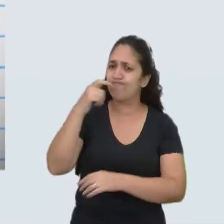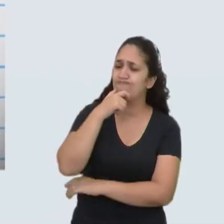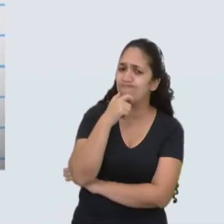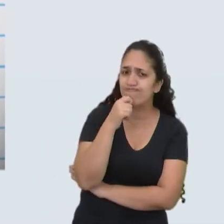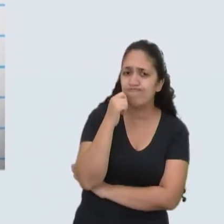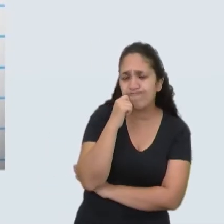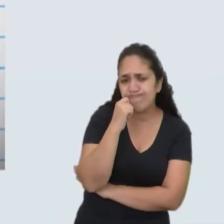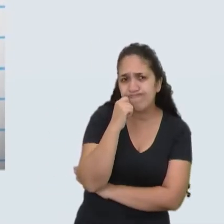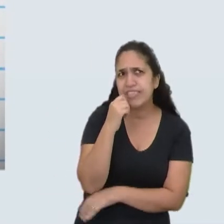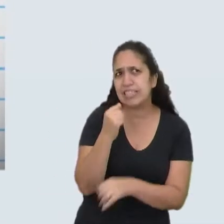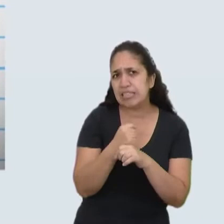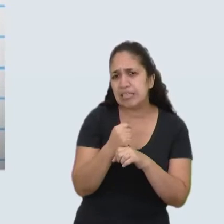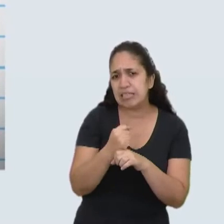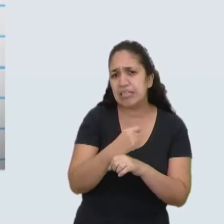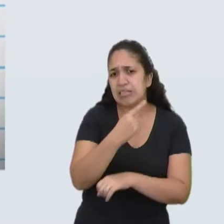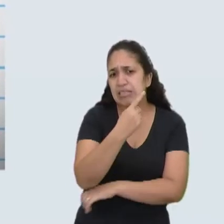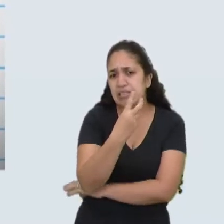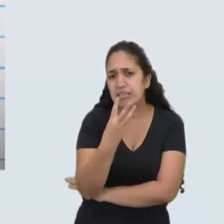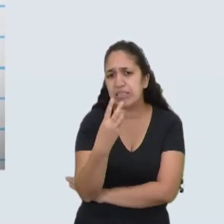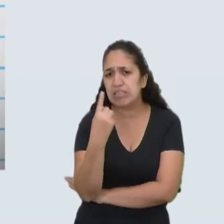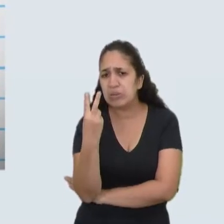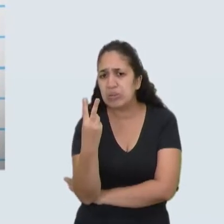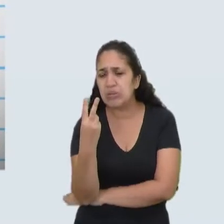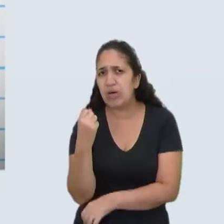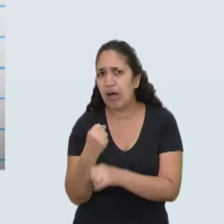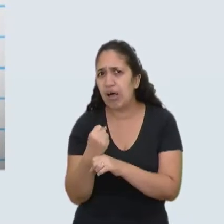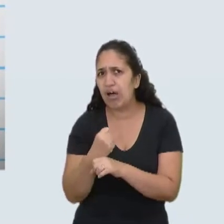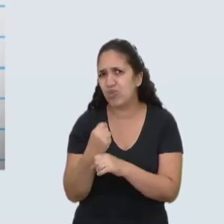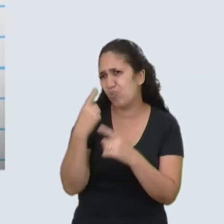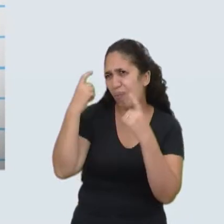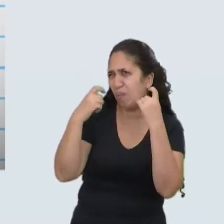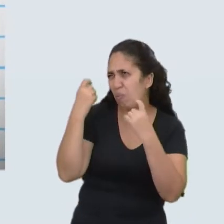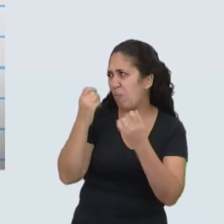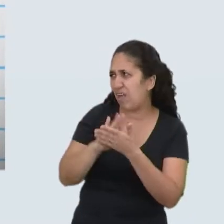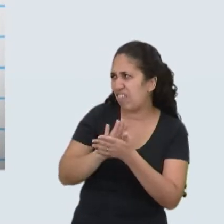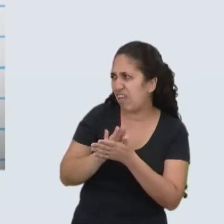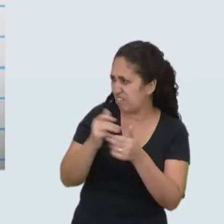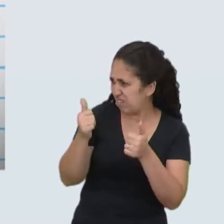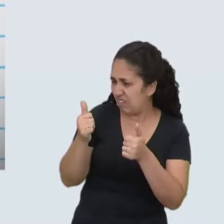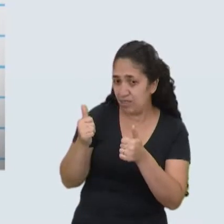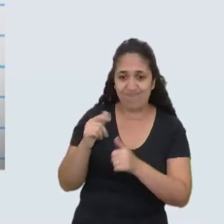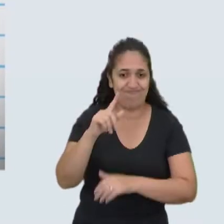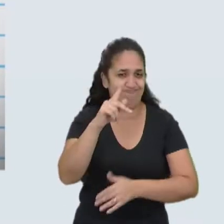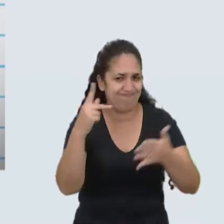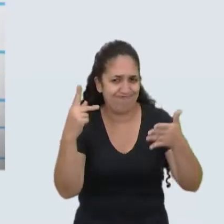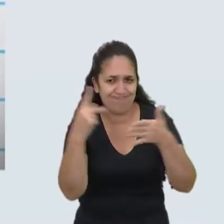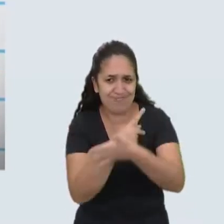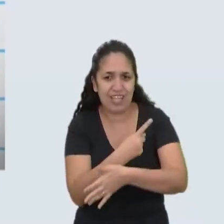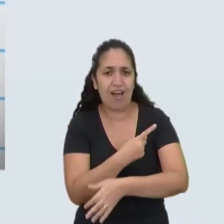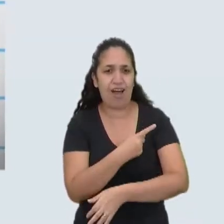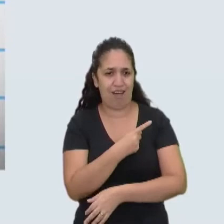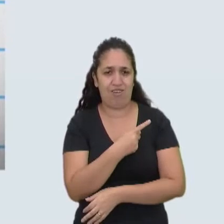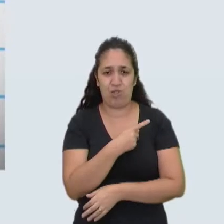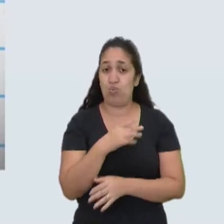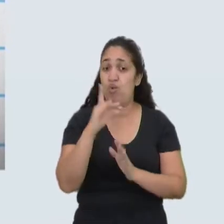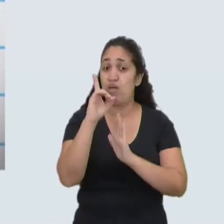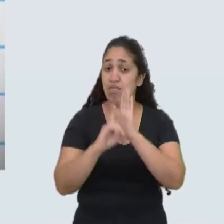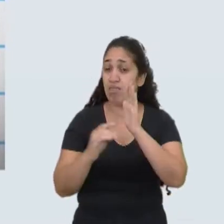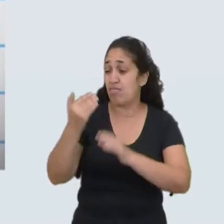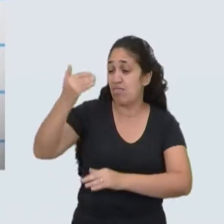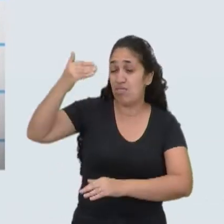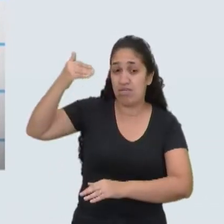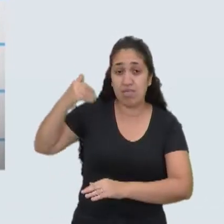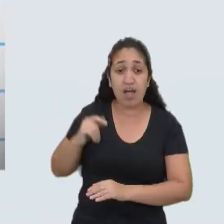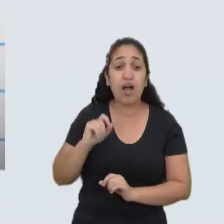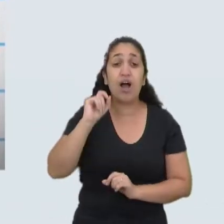132 anos a temperatura não aumentou nem 1 grau, não precisamos nos preocupar tanto, certo? Errado! Nas últimas décadas, a